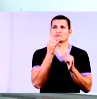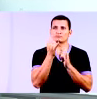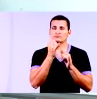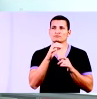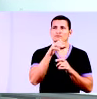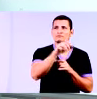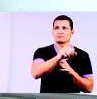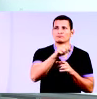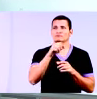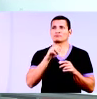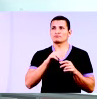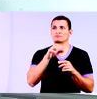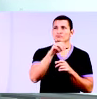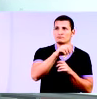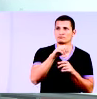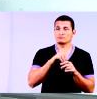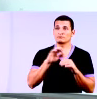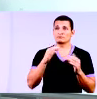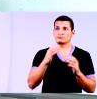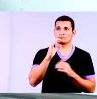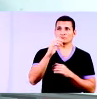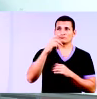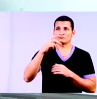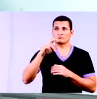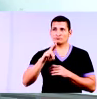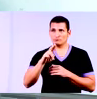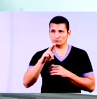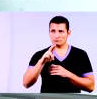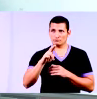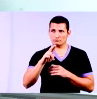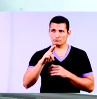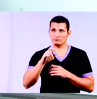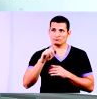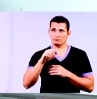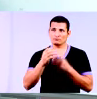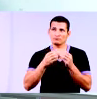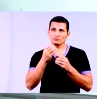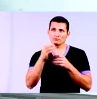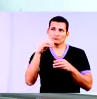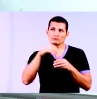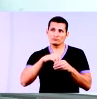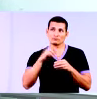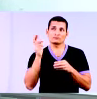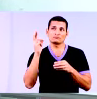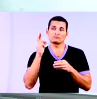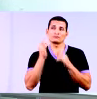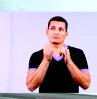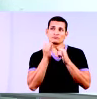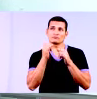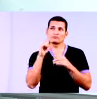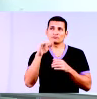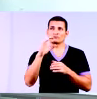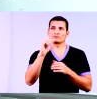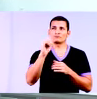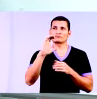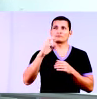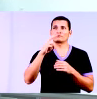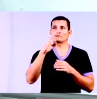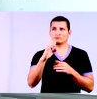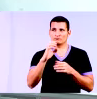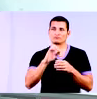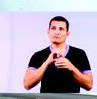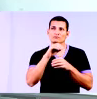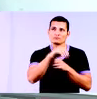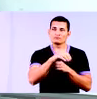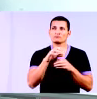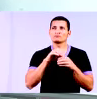dele. Então o processador trabalha como se estivesse só internamente, quem vai buscar as informações fora é essa memória que ela interage, a memória